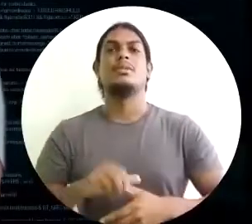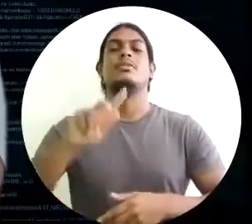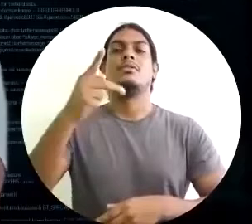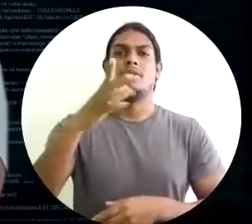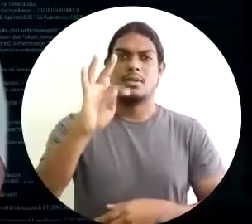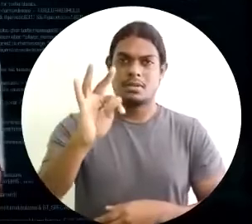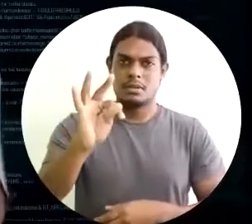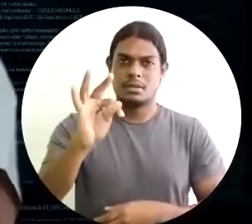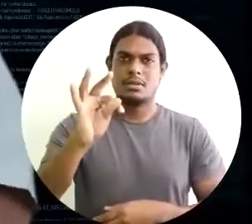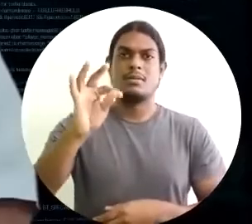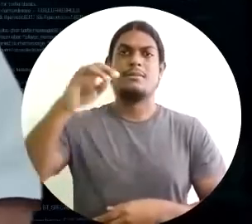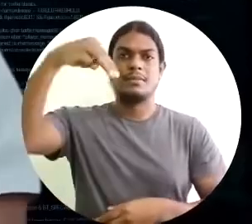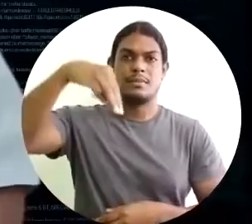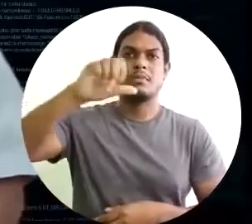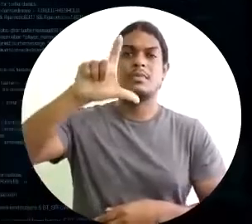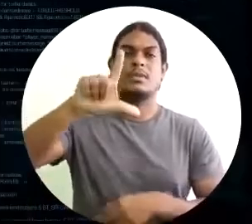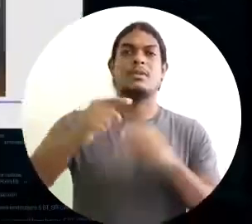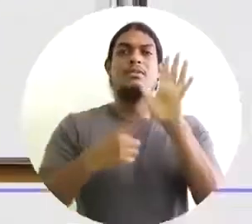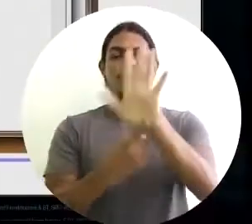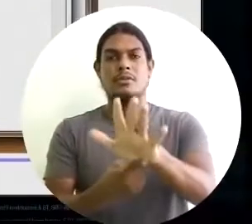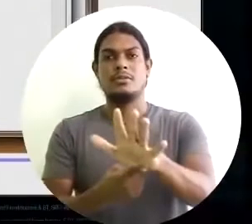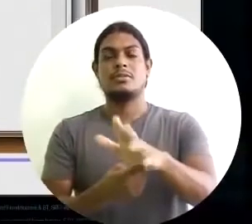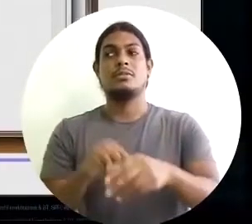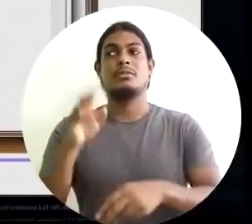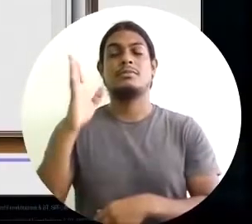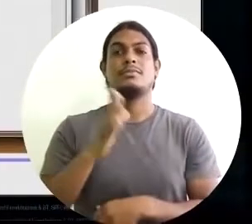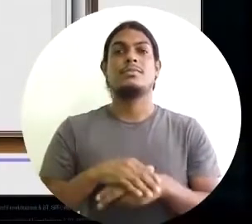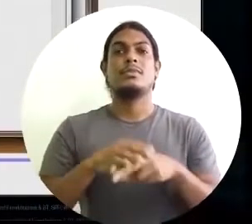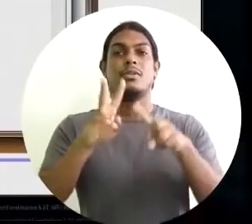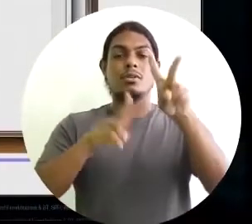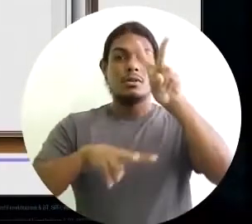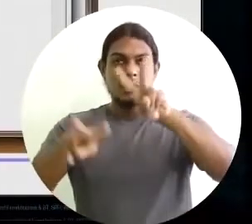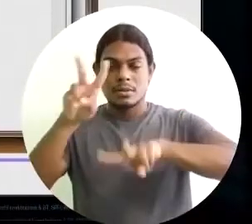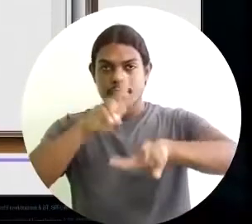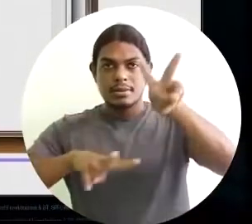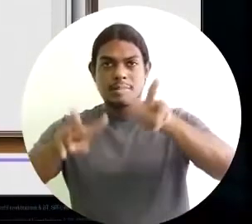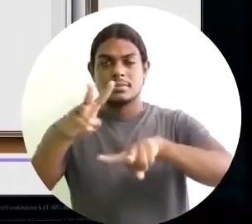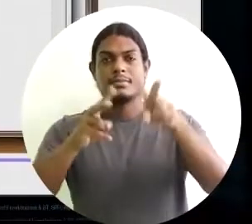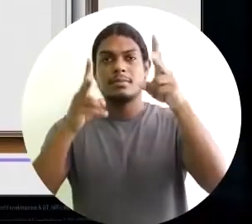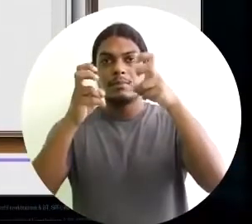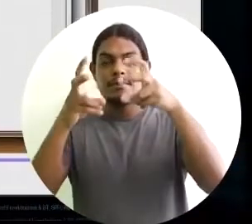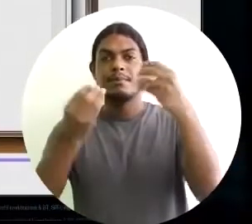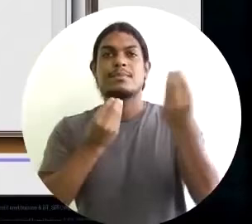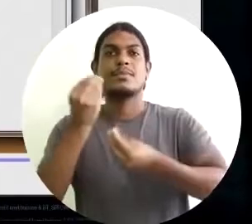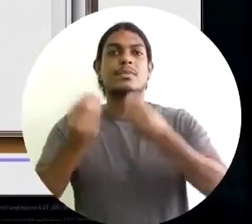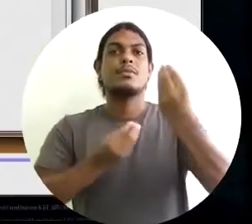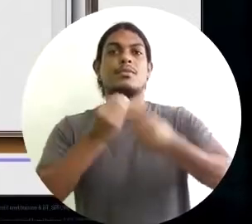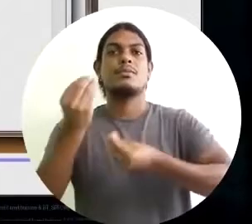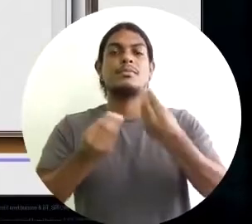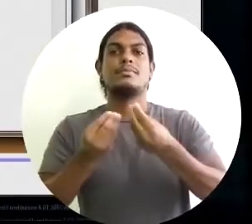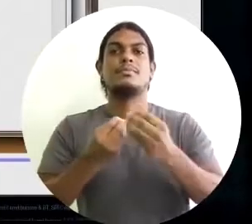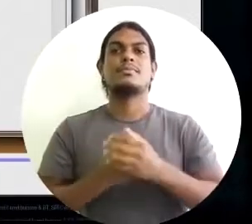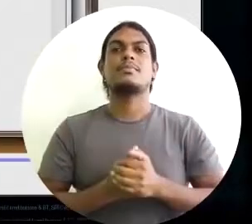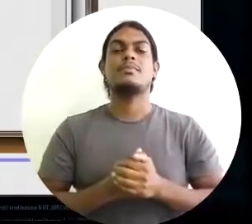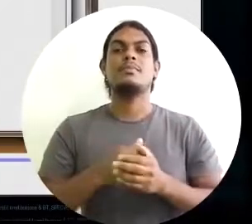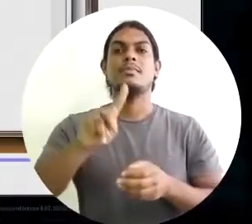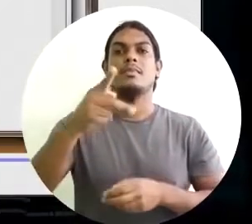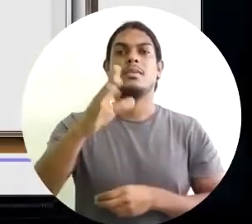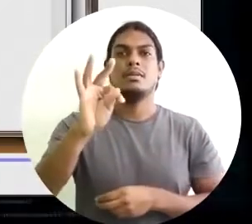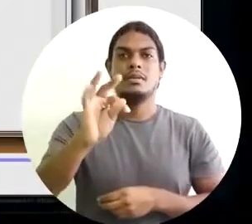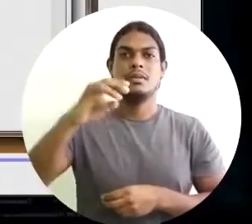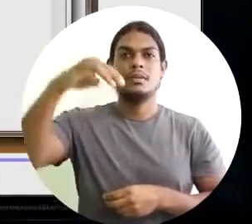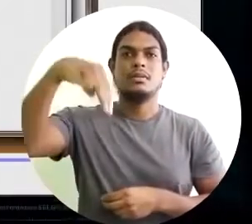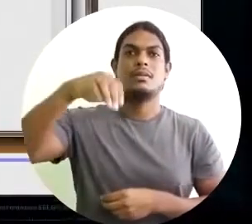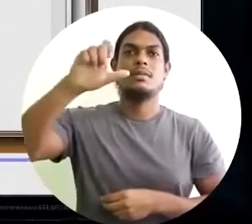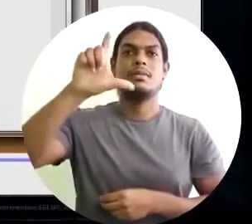essa visualização. Então, observem como fica aqui a gente tem o HTML, o